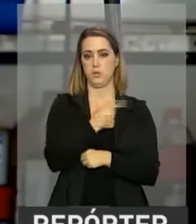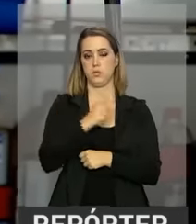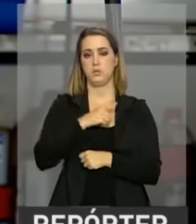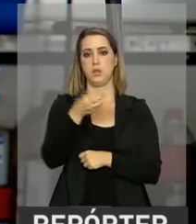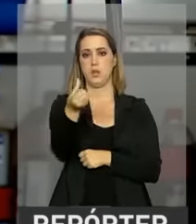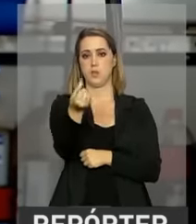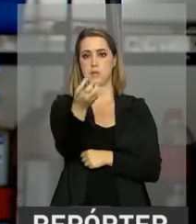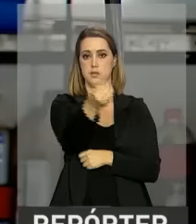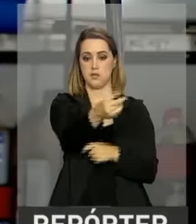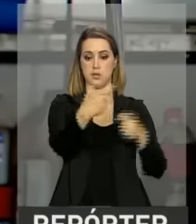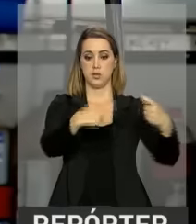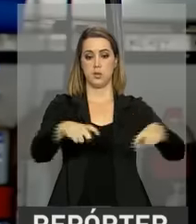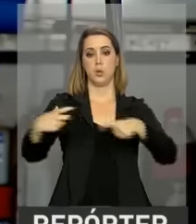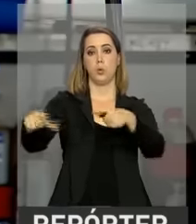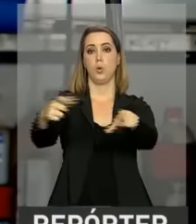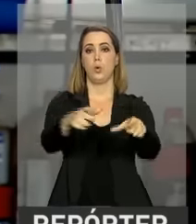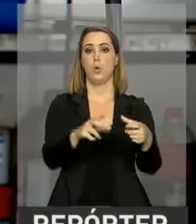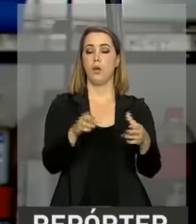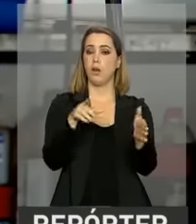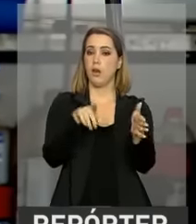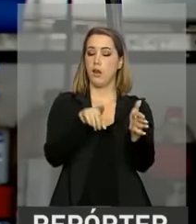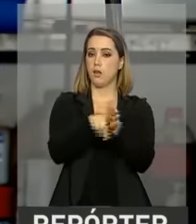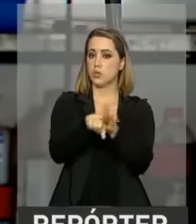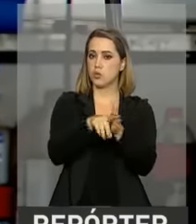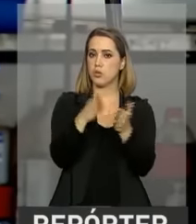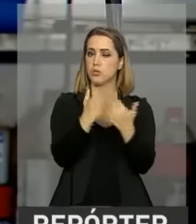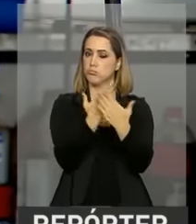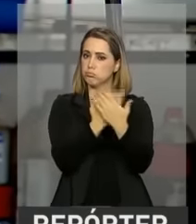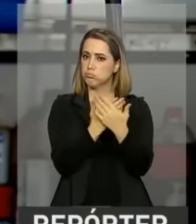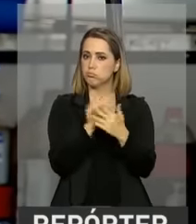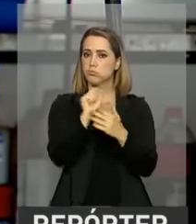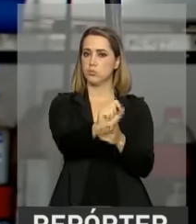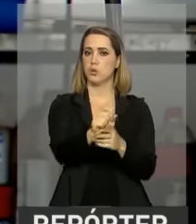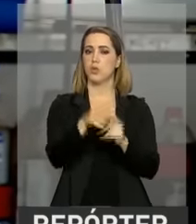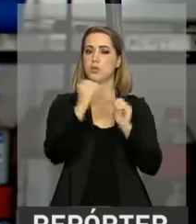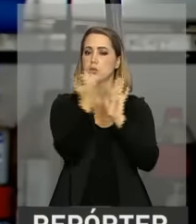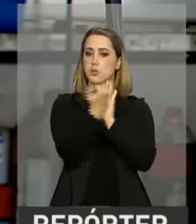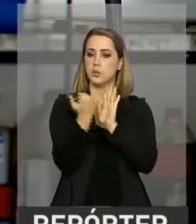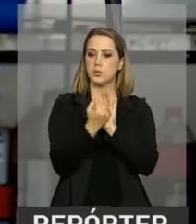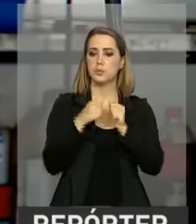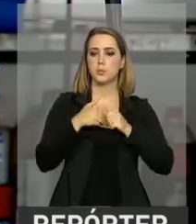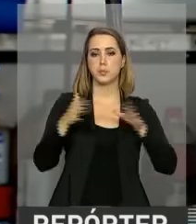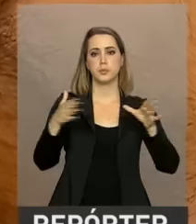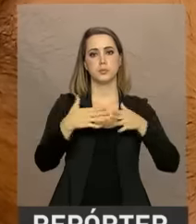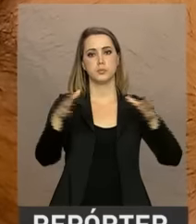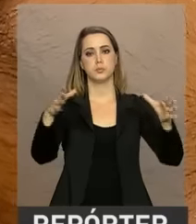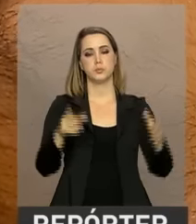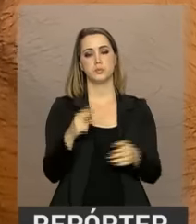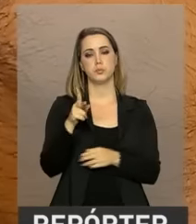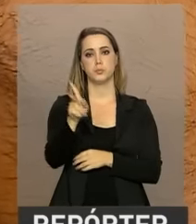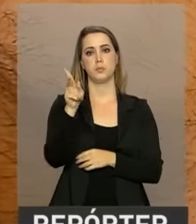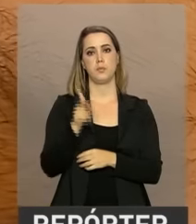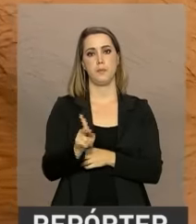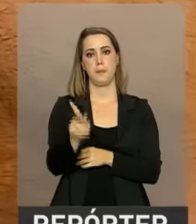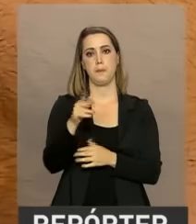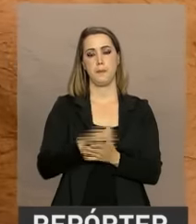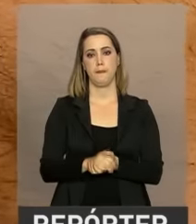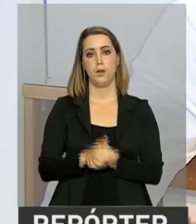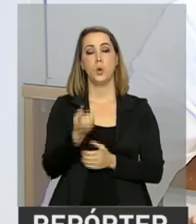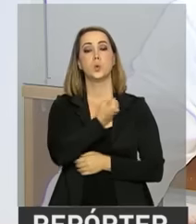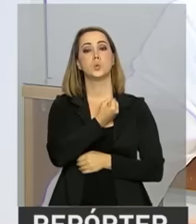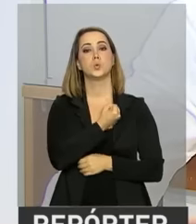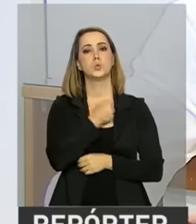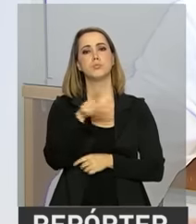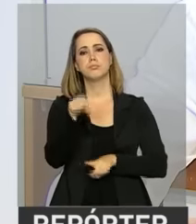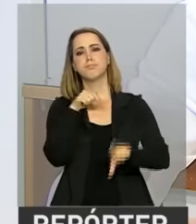60 Estações em 60 escolas e com professoras capacitadas para que o programa possa crescer cada vez mais os dados coletados vão